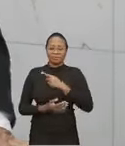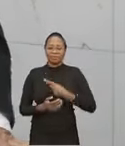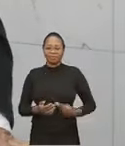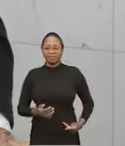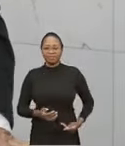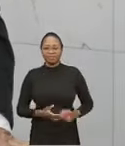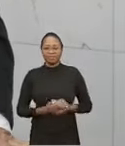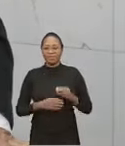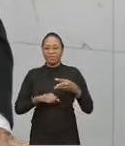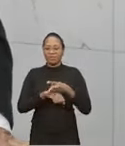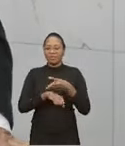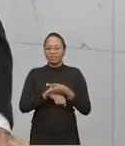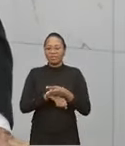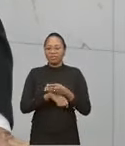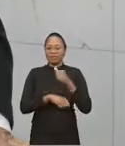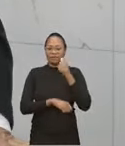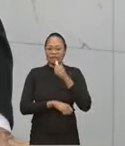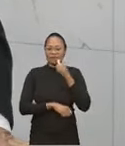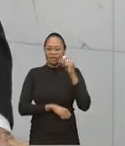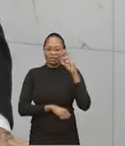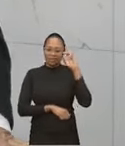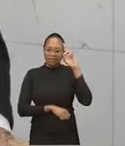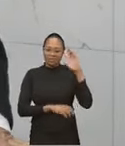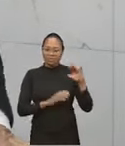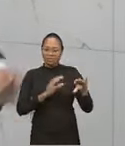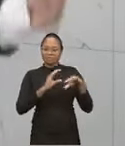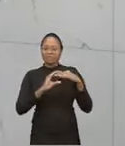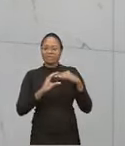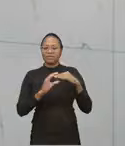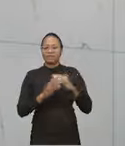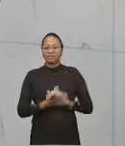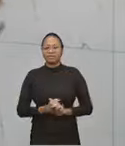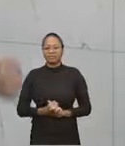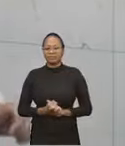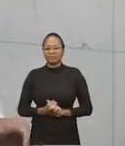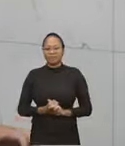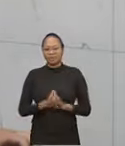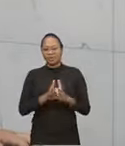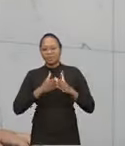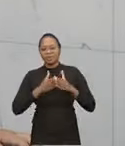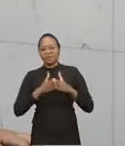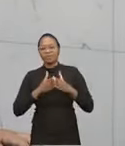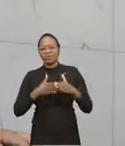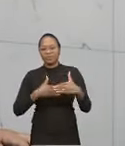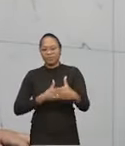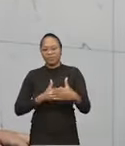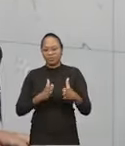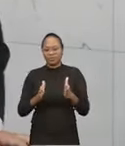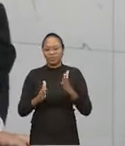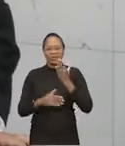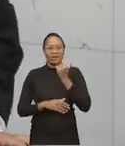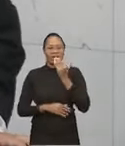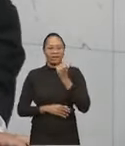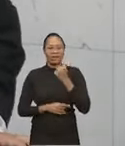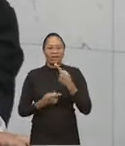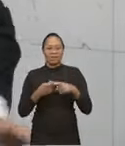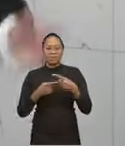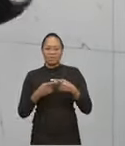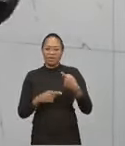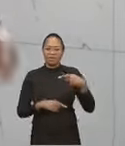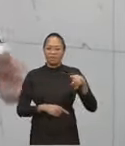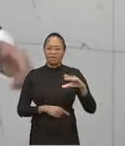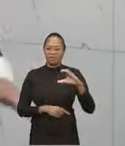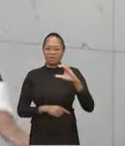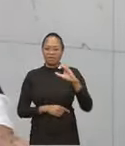recebi um zap de uma senhora pedindo: vereador, pelo amor de Deus, me consegue uma cesta básica, porque eu vou no CRAS do Verde